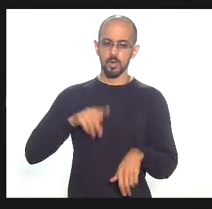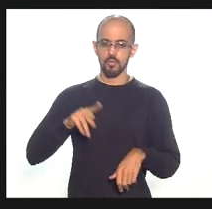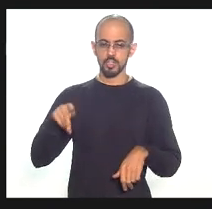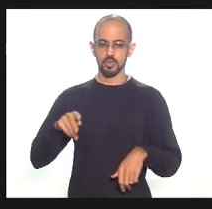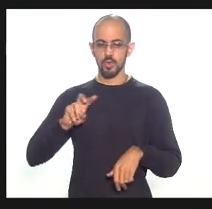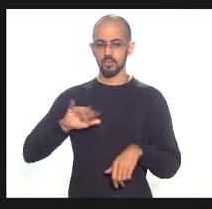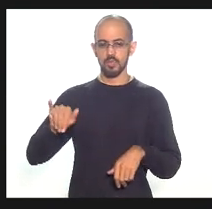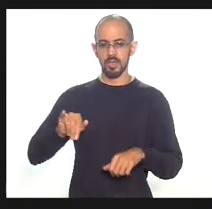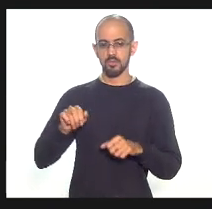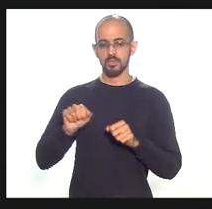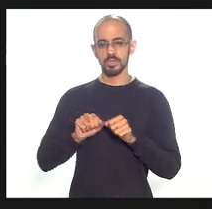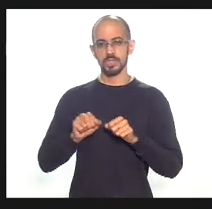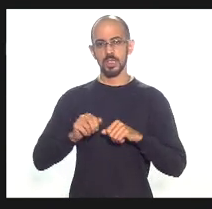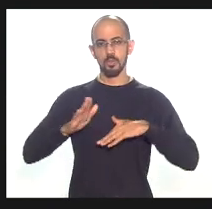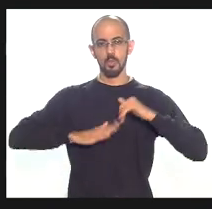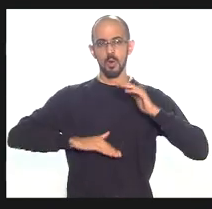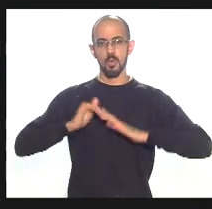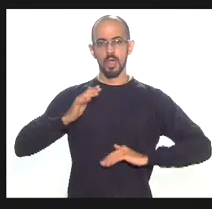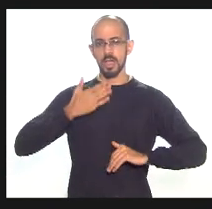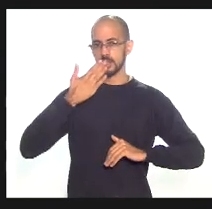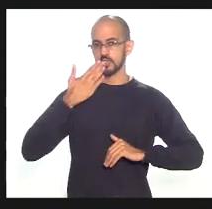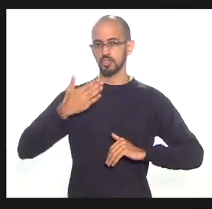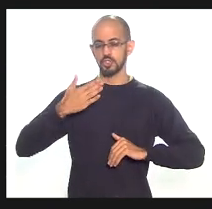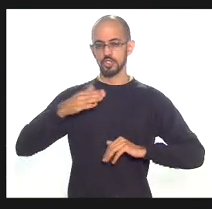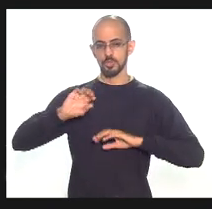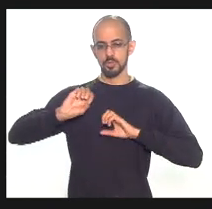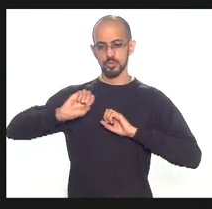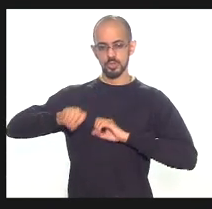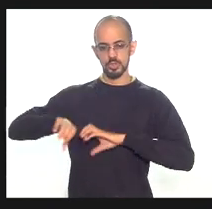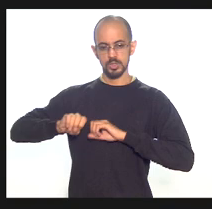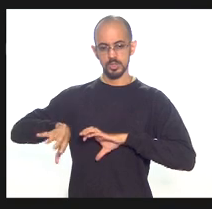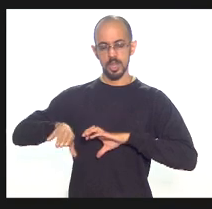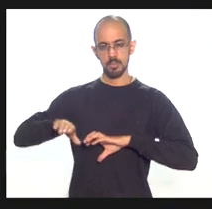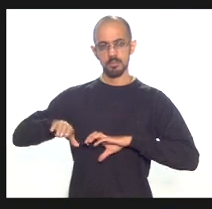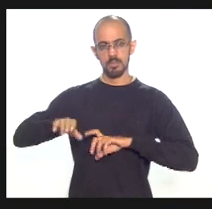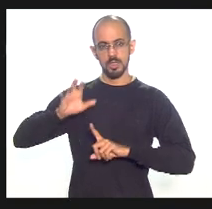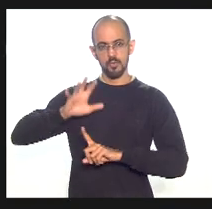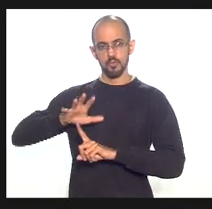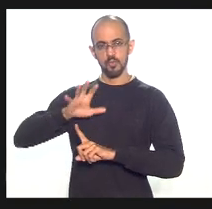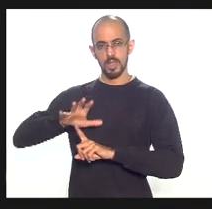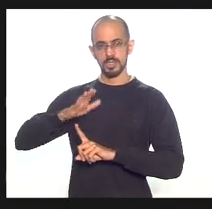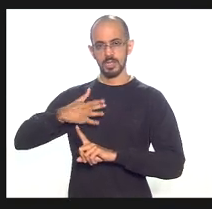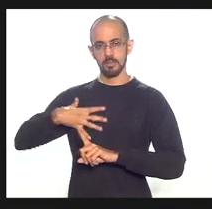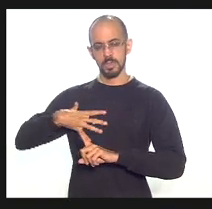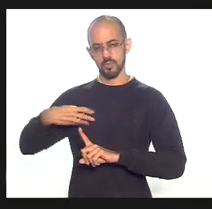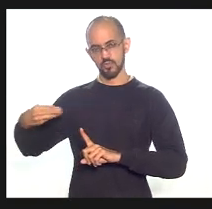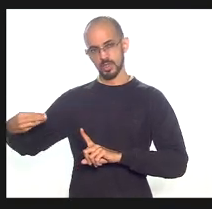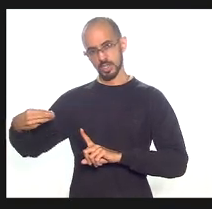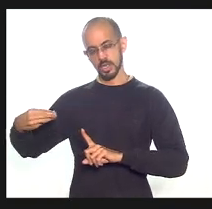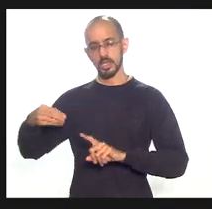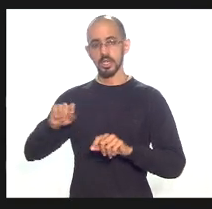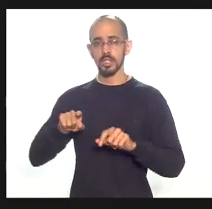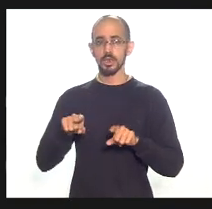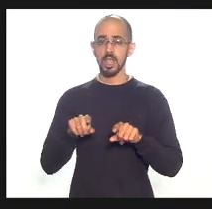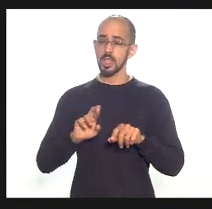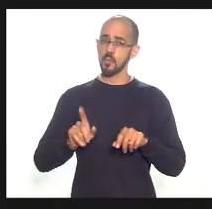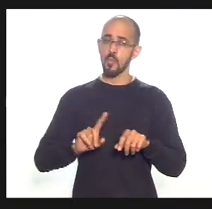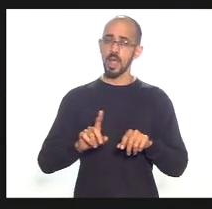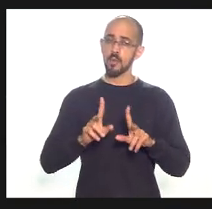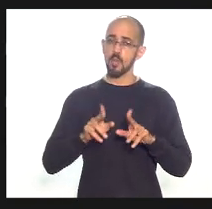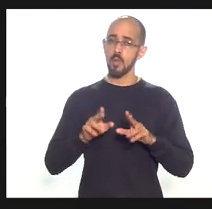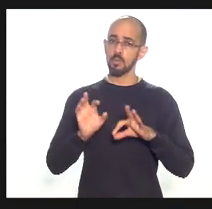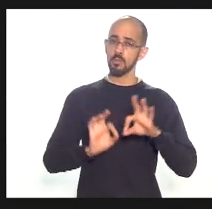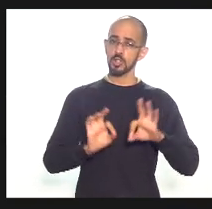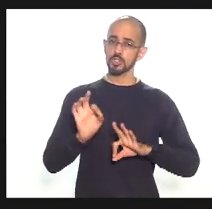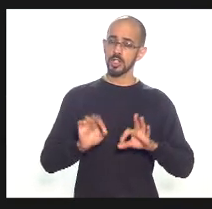trazer qualquer tipo de doutrinação na vida das minhas filhas e não vai ser através de projetos de leis como esse